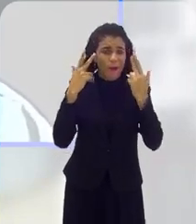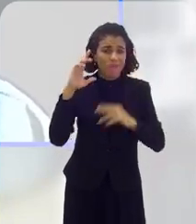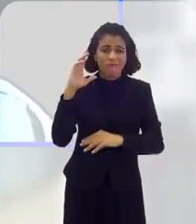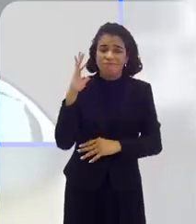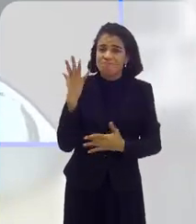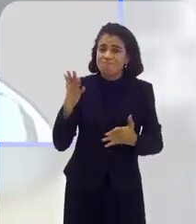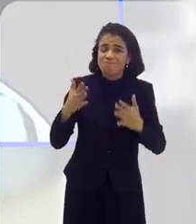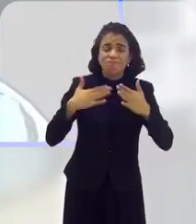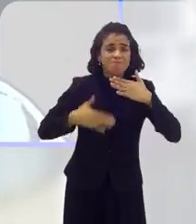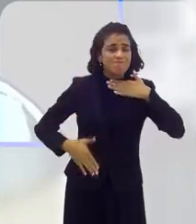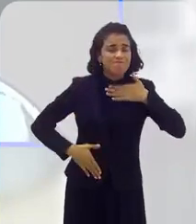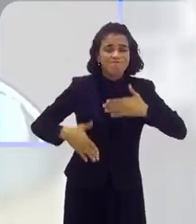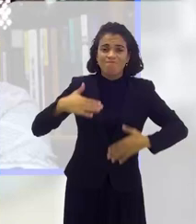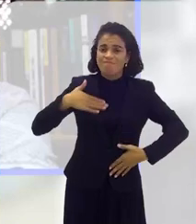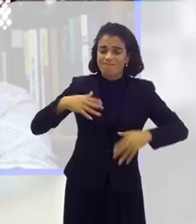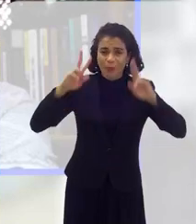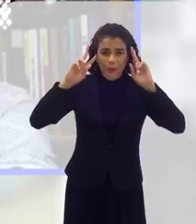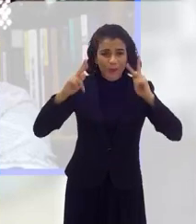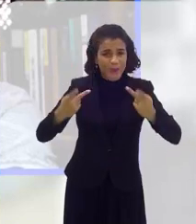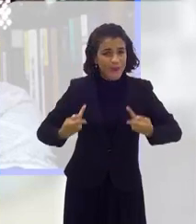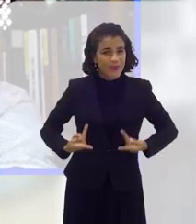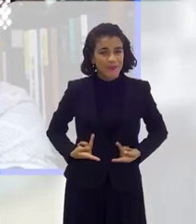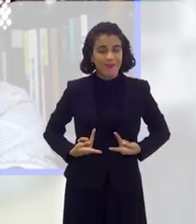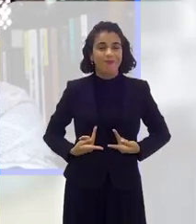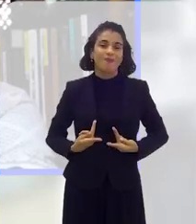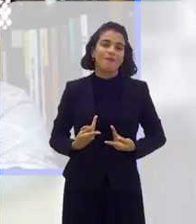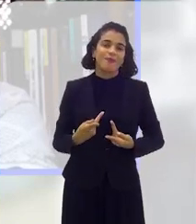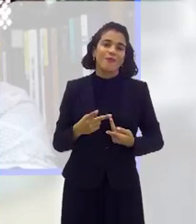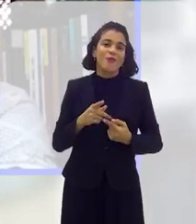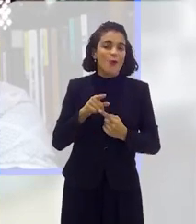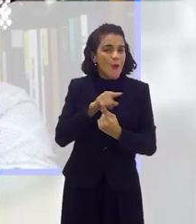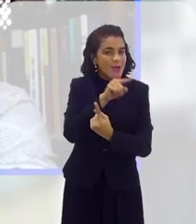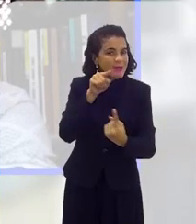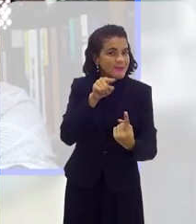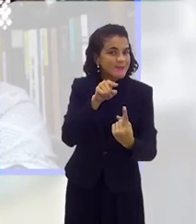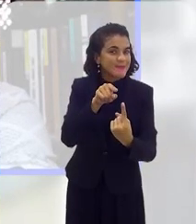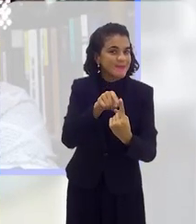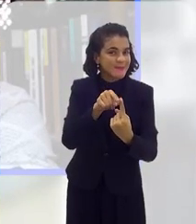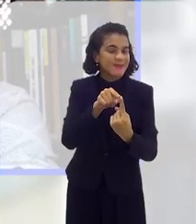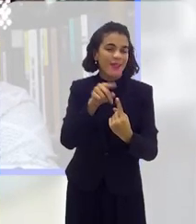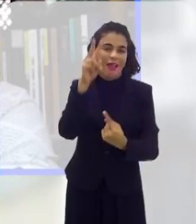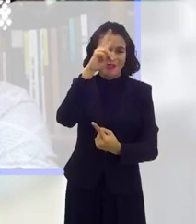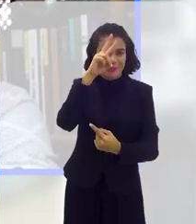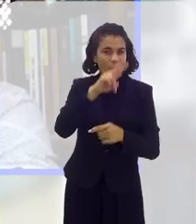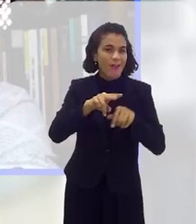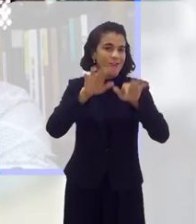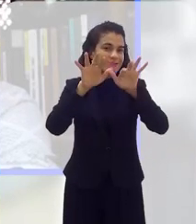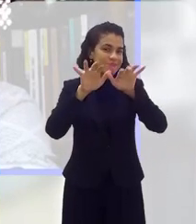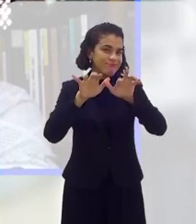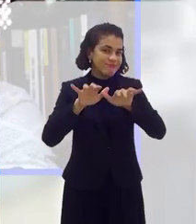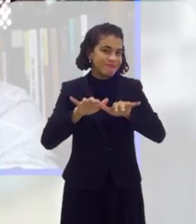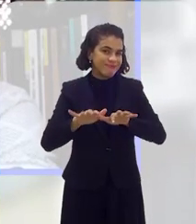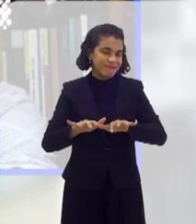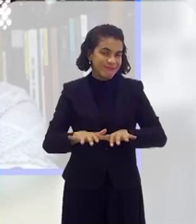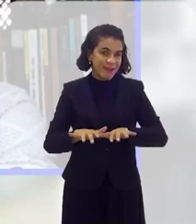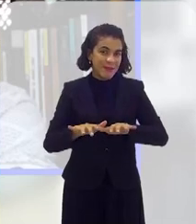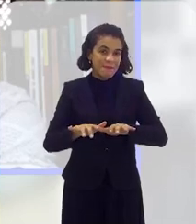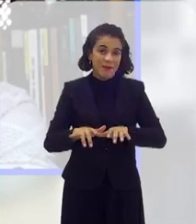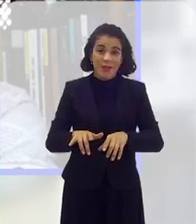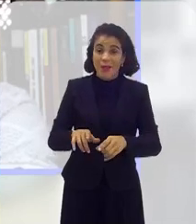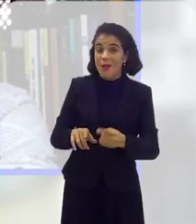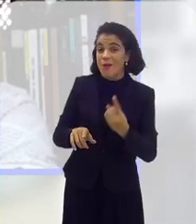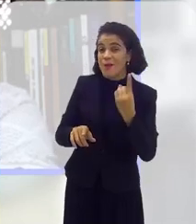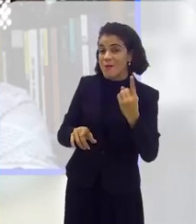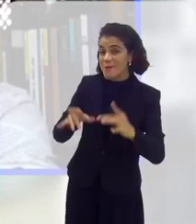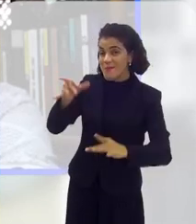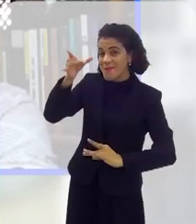da natureza humana. Então, foi com essa pegada que a história foi escrita. E como